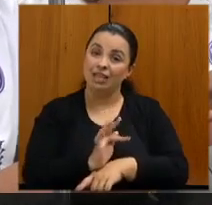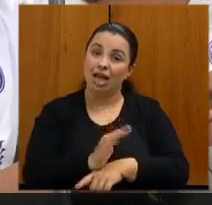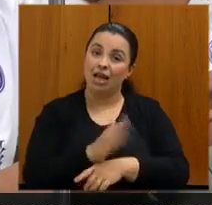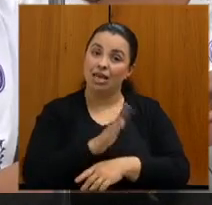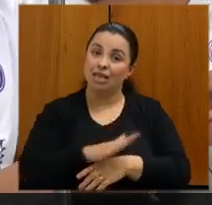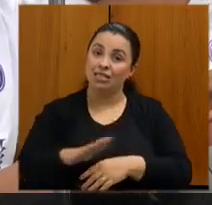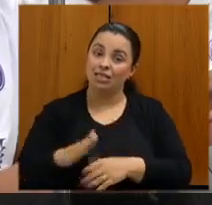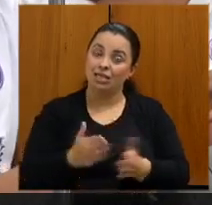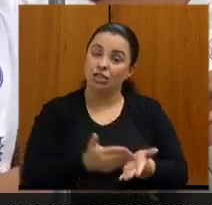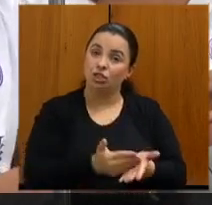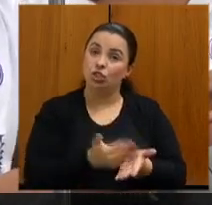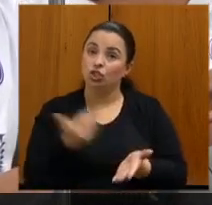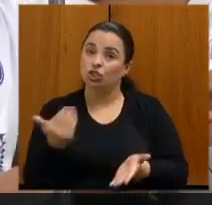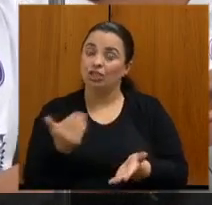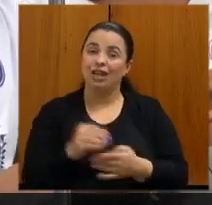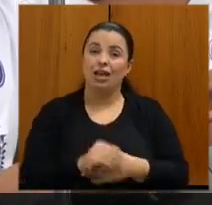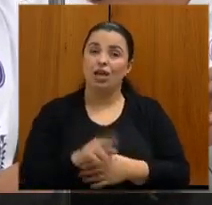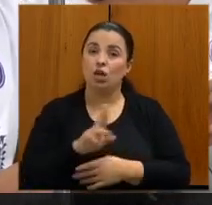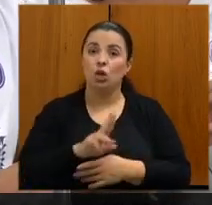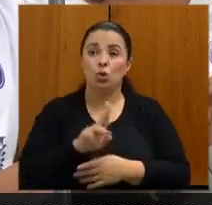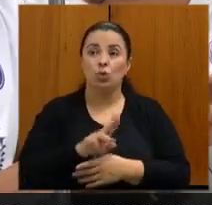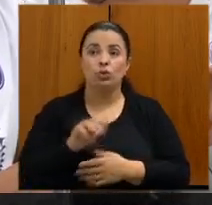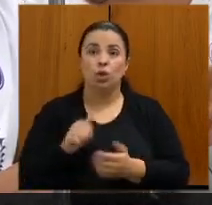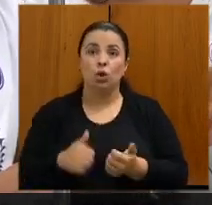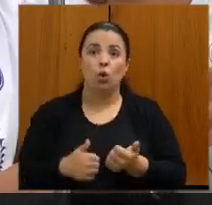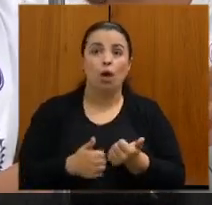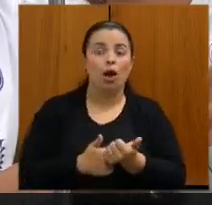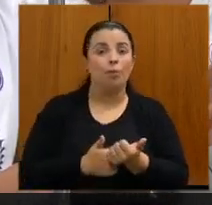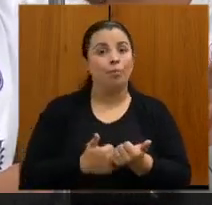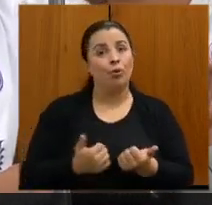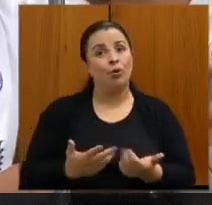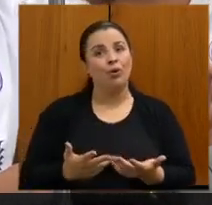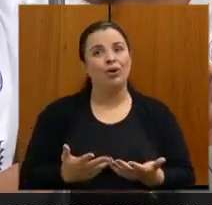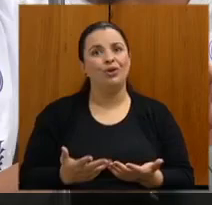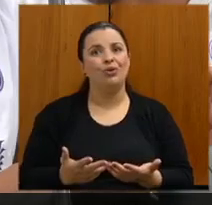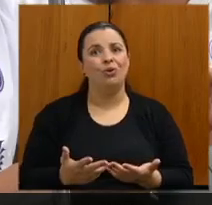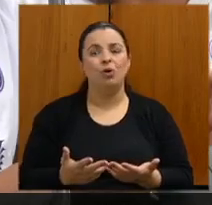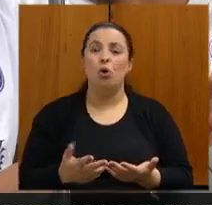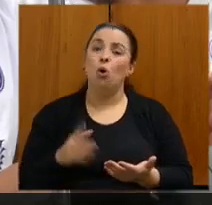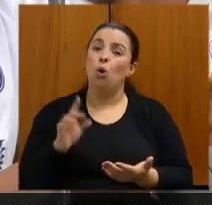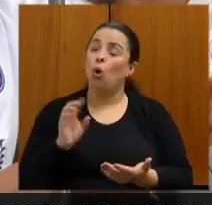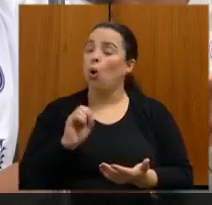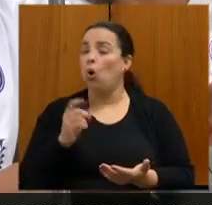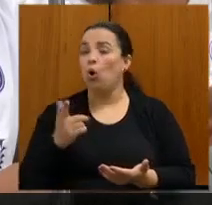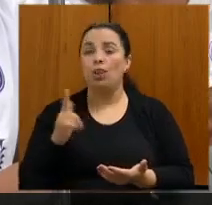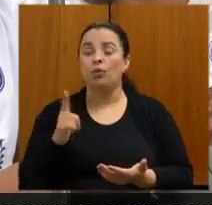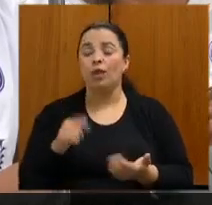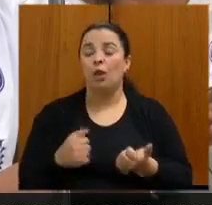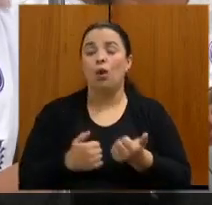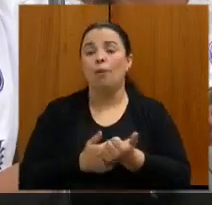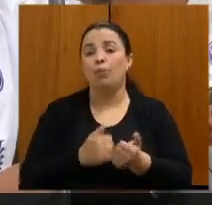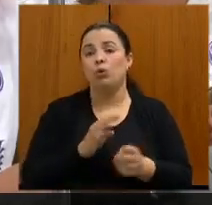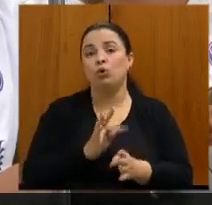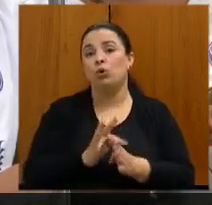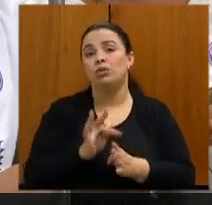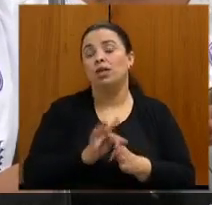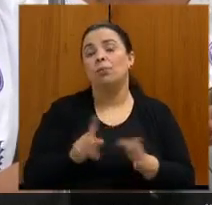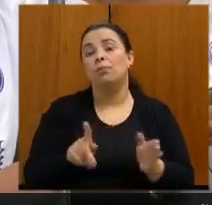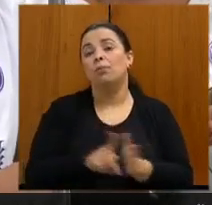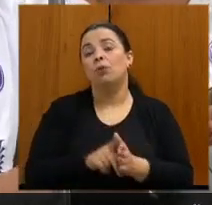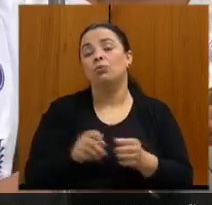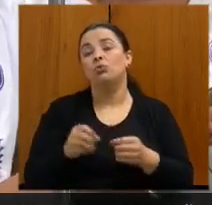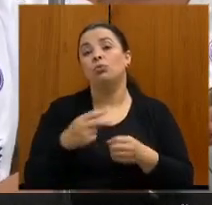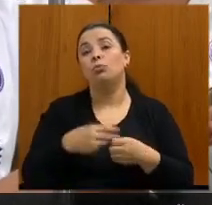muitas vezes usado com o apoio e anuência deles ou sem o apoio anuência do Conselho Tutelar do município